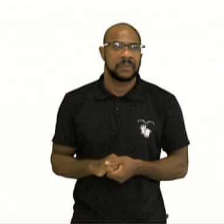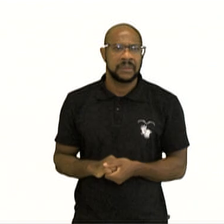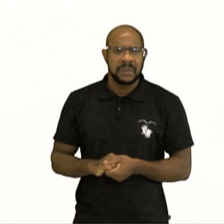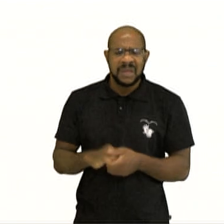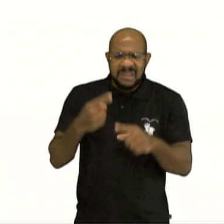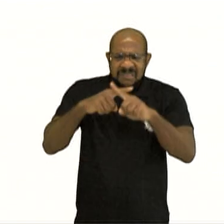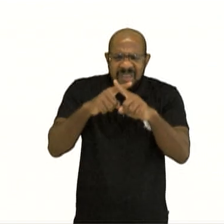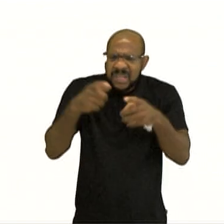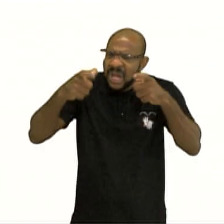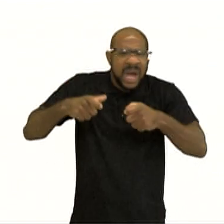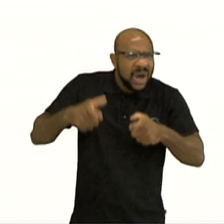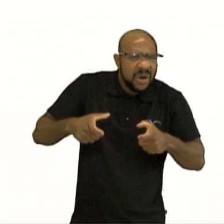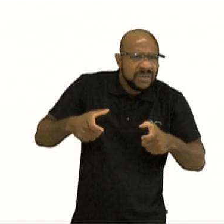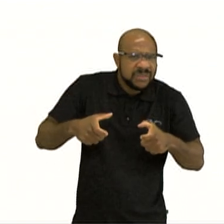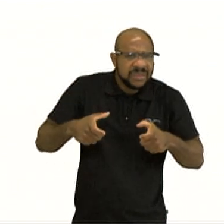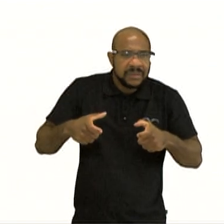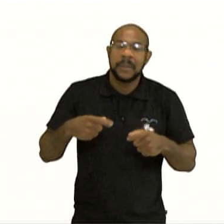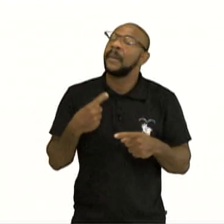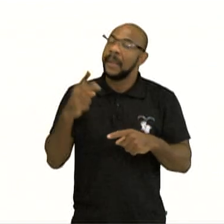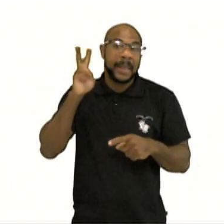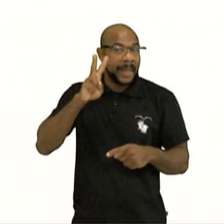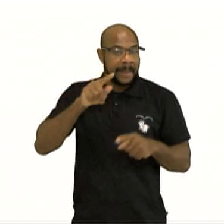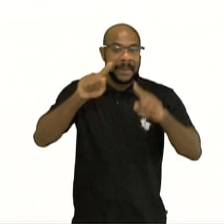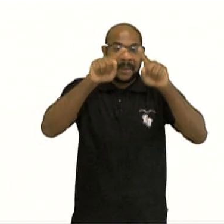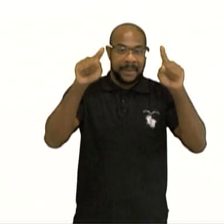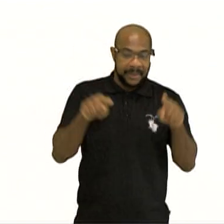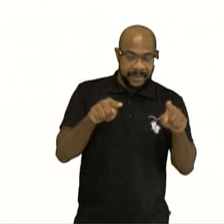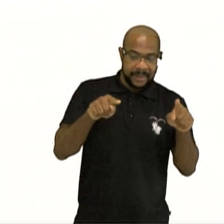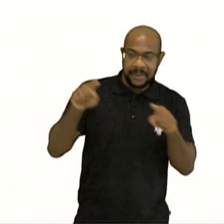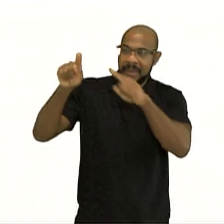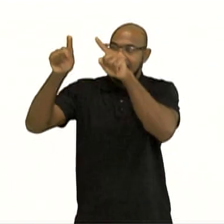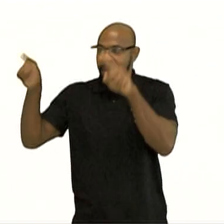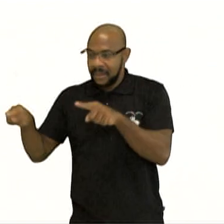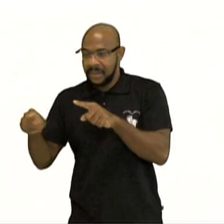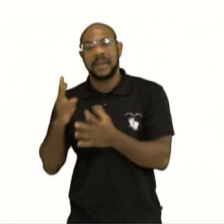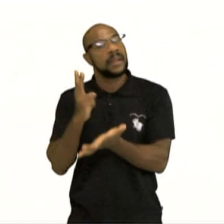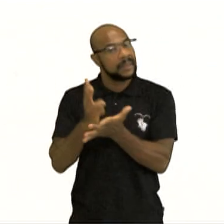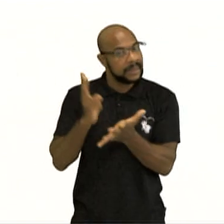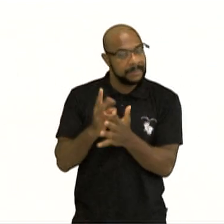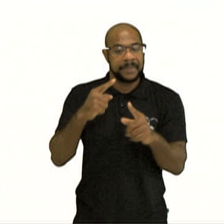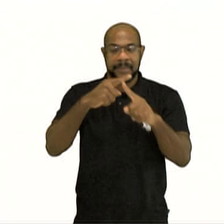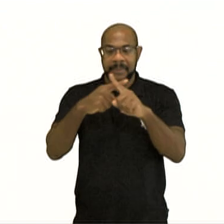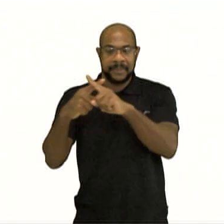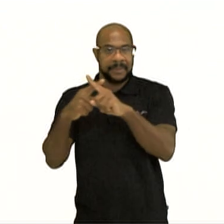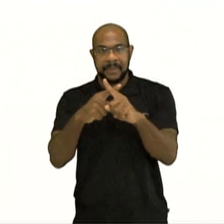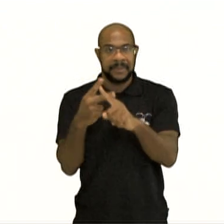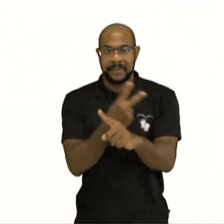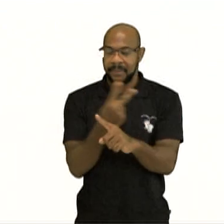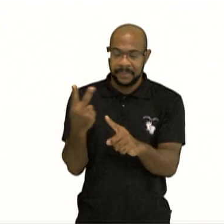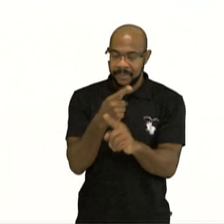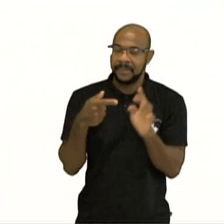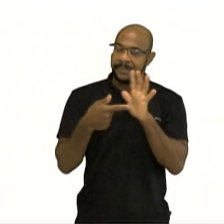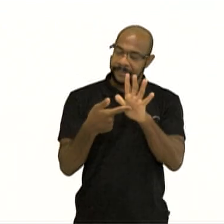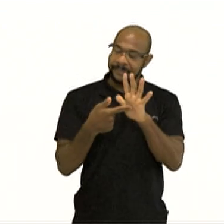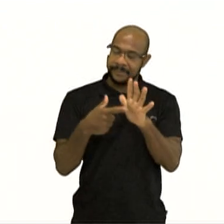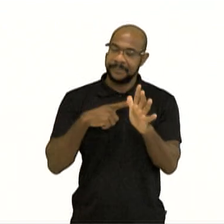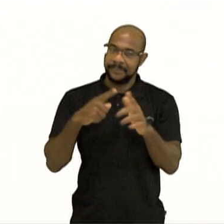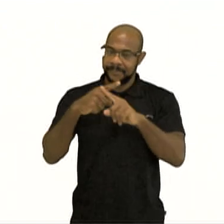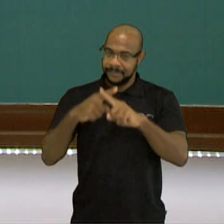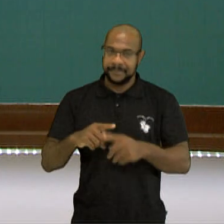vezes? Entre os dois parênteses, tá? Os dois parênteses ali, um grudadinho no outro, representa a